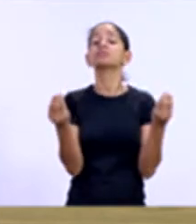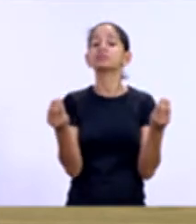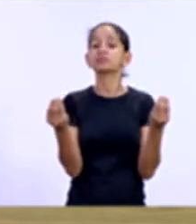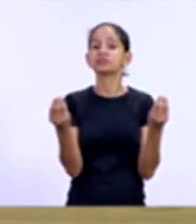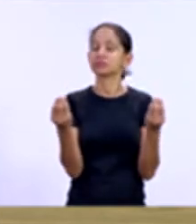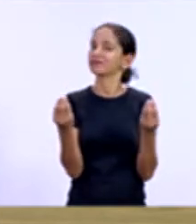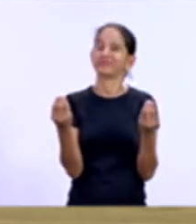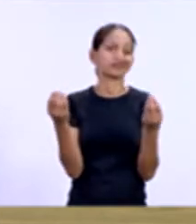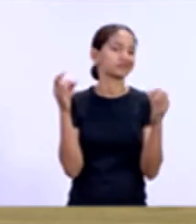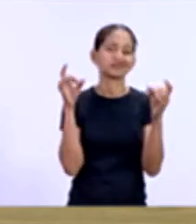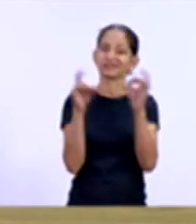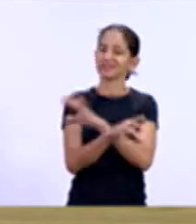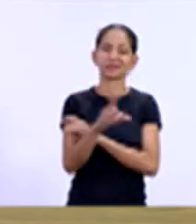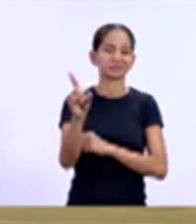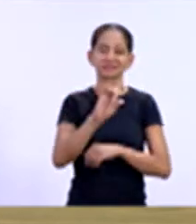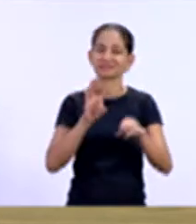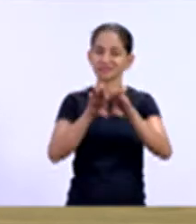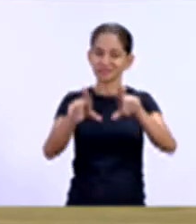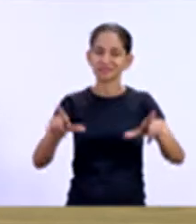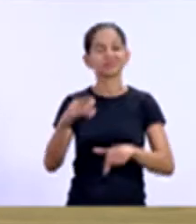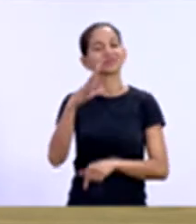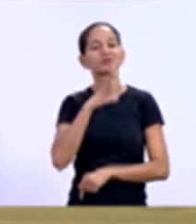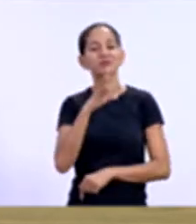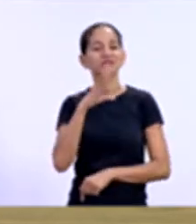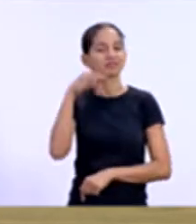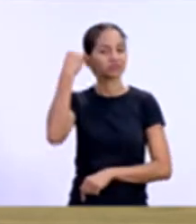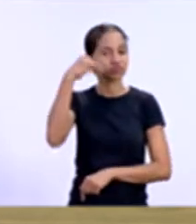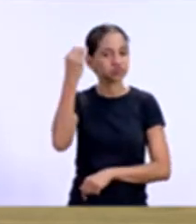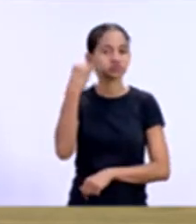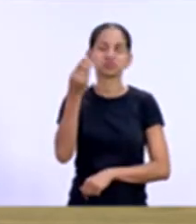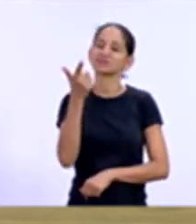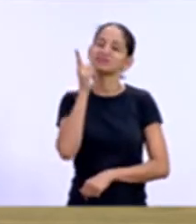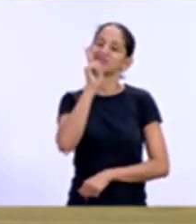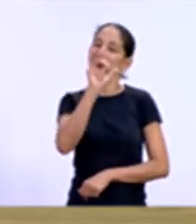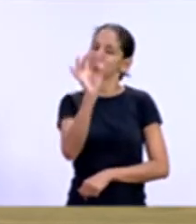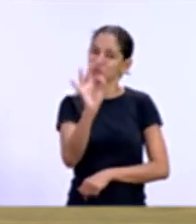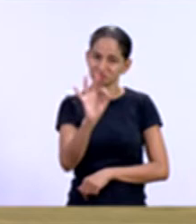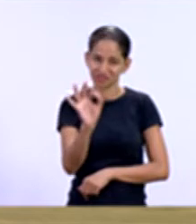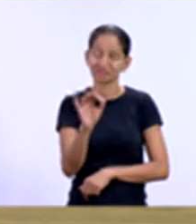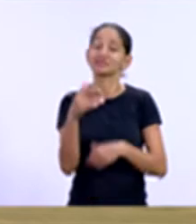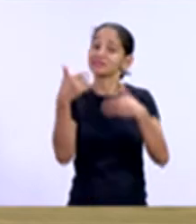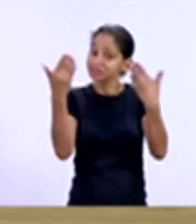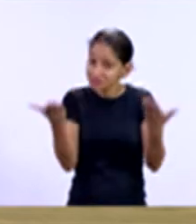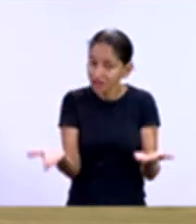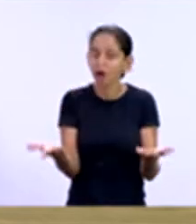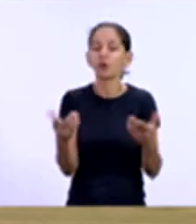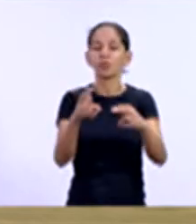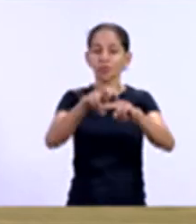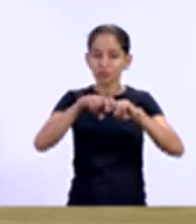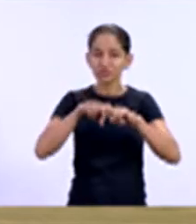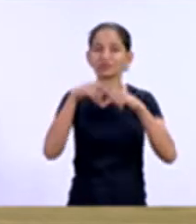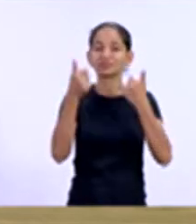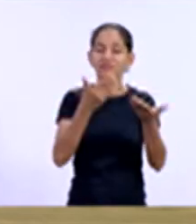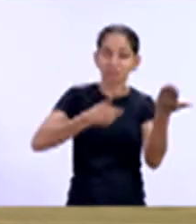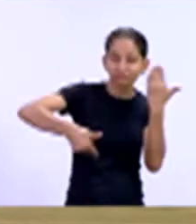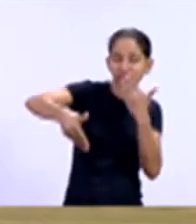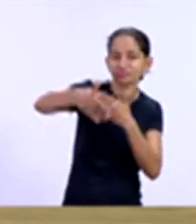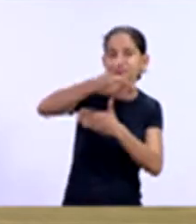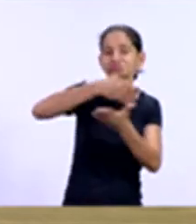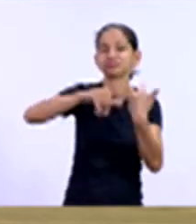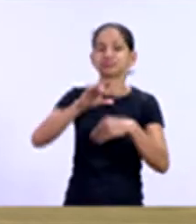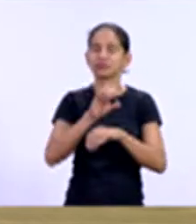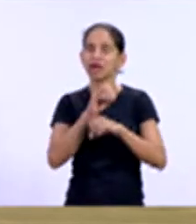ao final do curso adquirindo todo o conhecimento que a gente vai trabalhar. Então você precisa de participar do nosso ambiente, você precisa de interagir, precisa